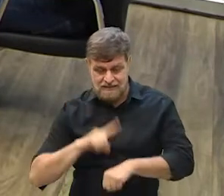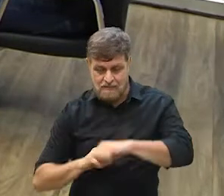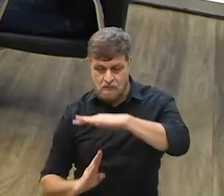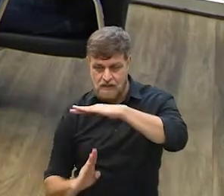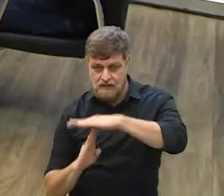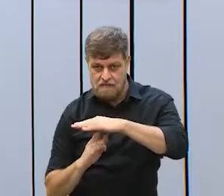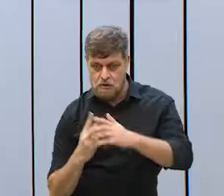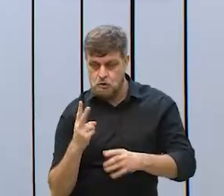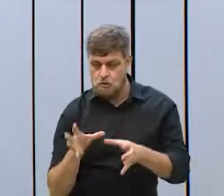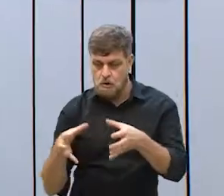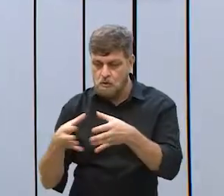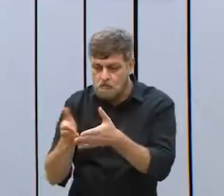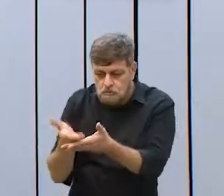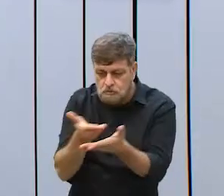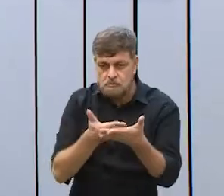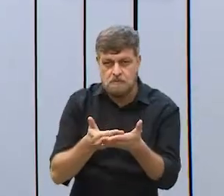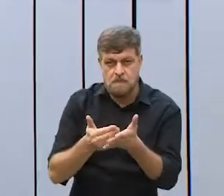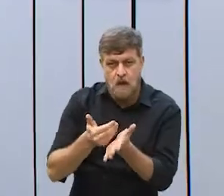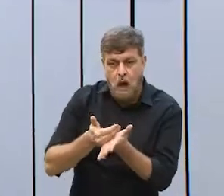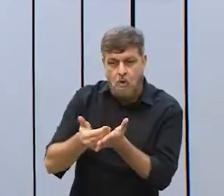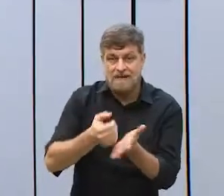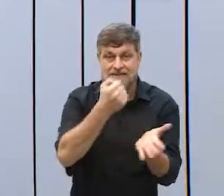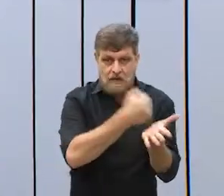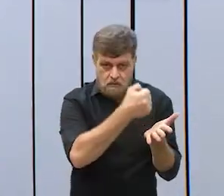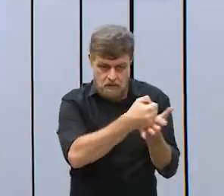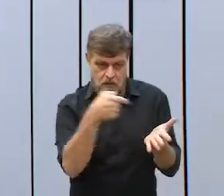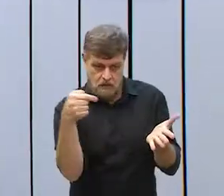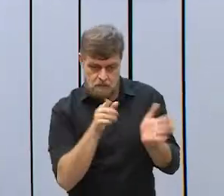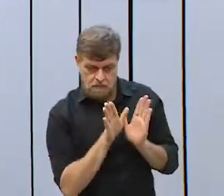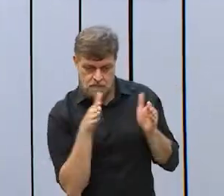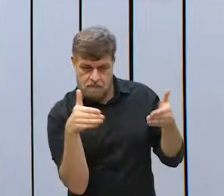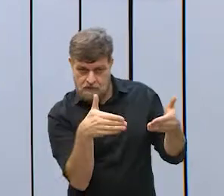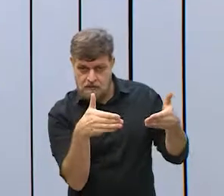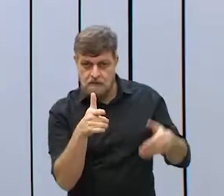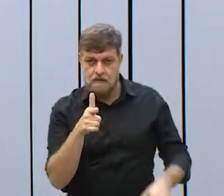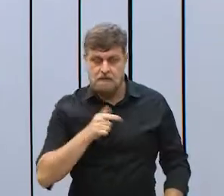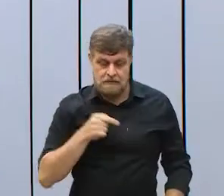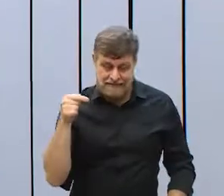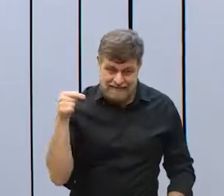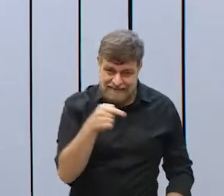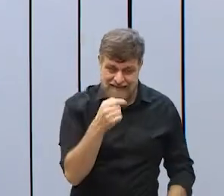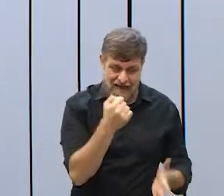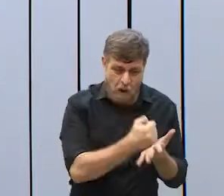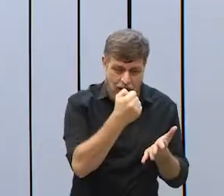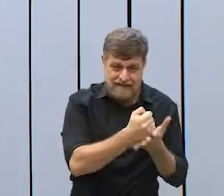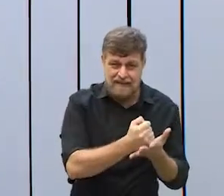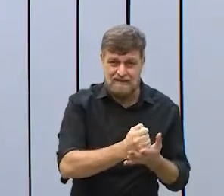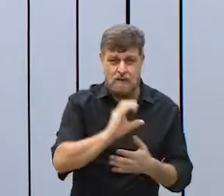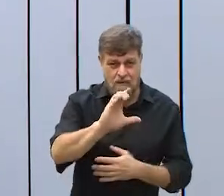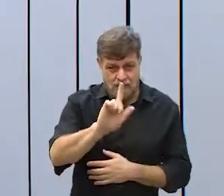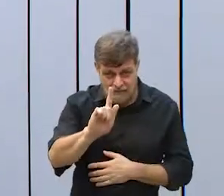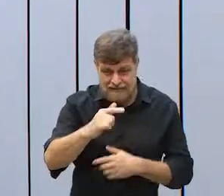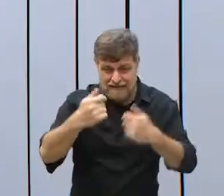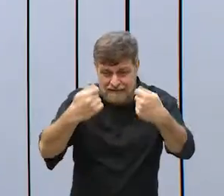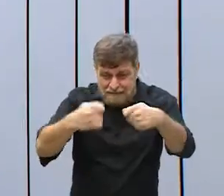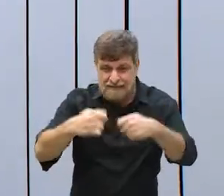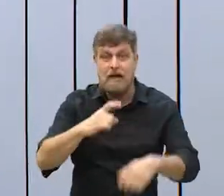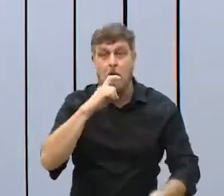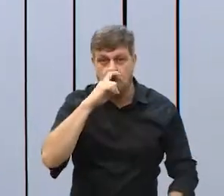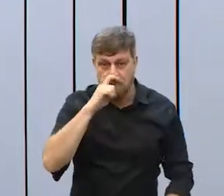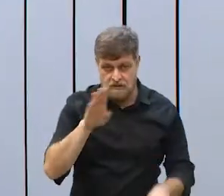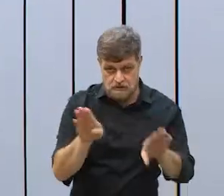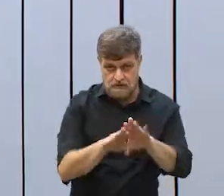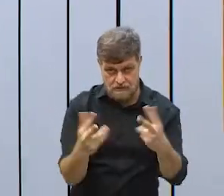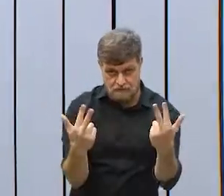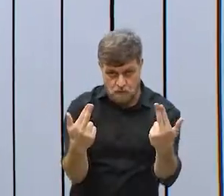2 comissões, né? Vamos começar pela do cartório. A demanda do cartório ali para o distrito Campo Grande e Ouro Verde, ela como